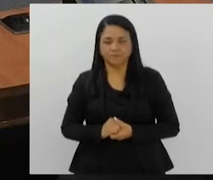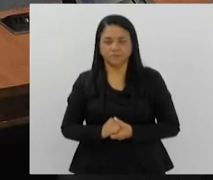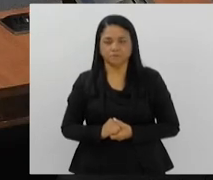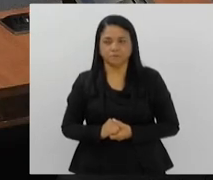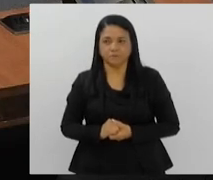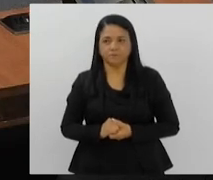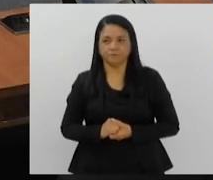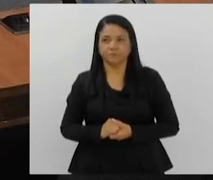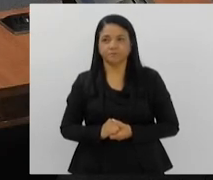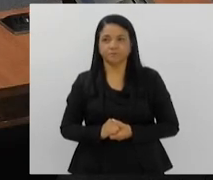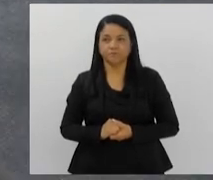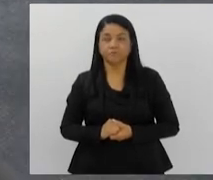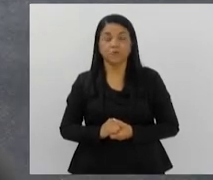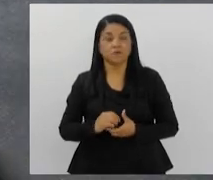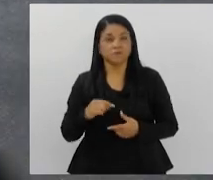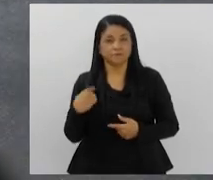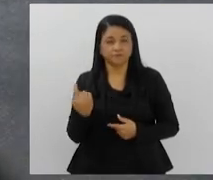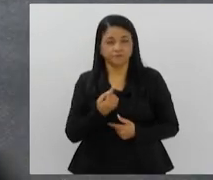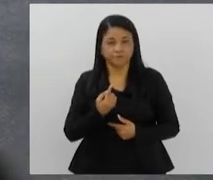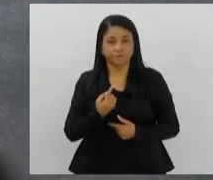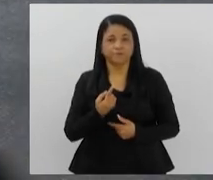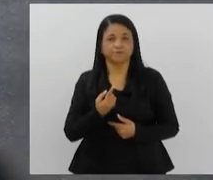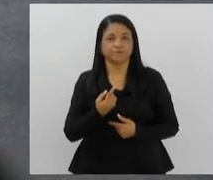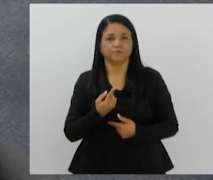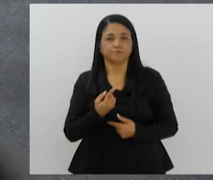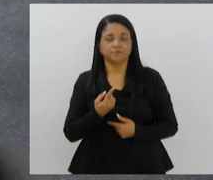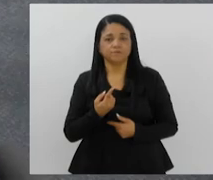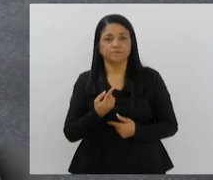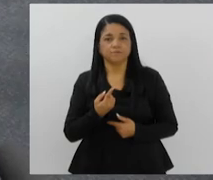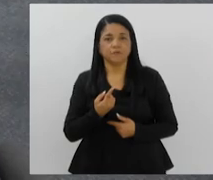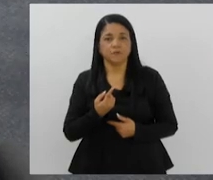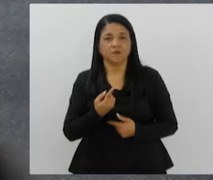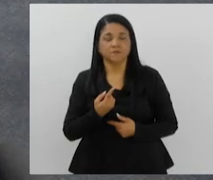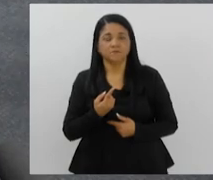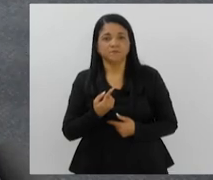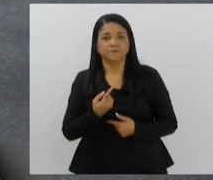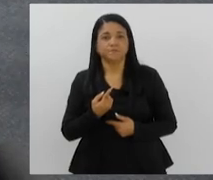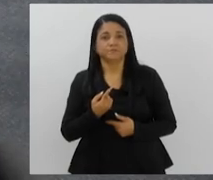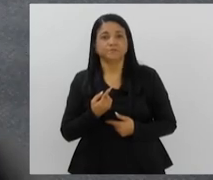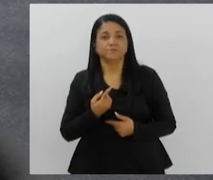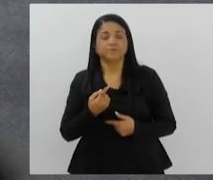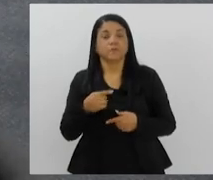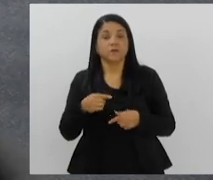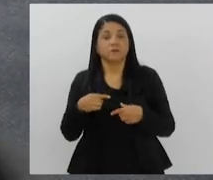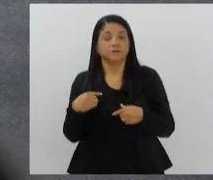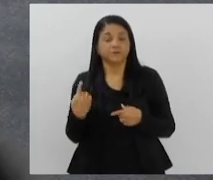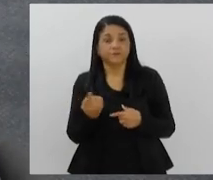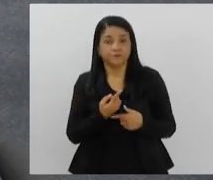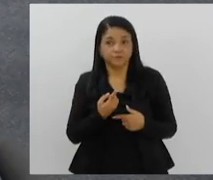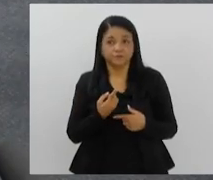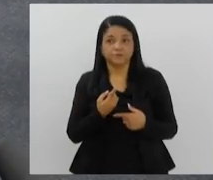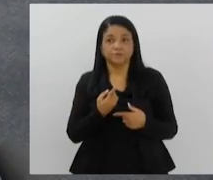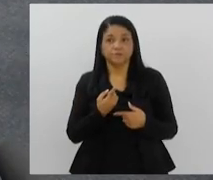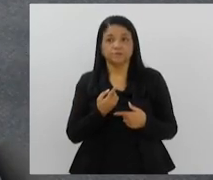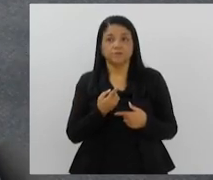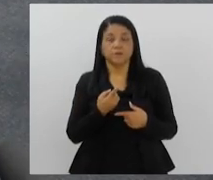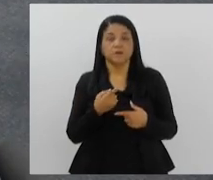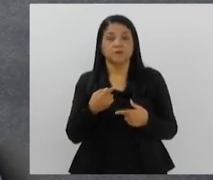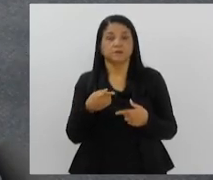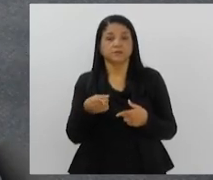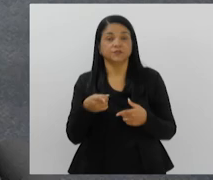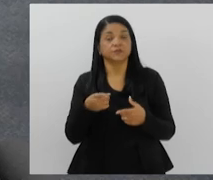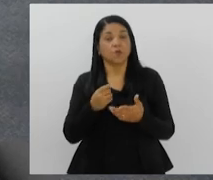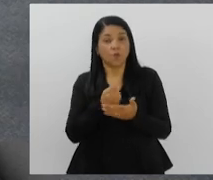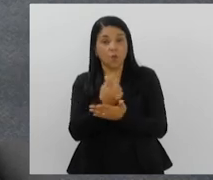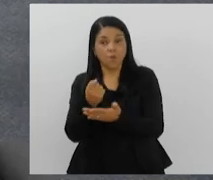Oi, voltou. Todos nós somos consumidores por equiparação dessas empresas